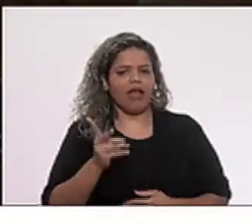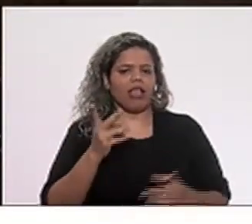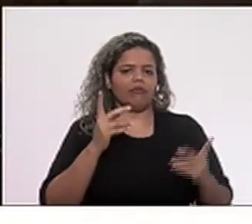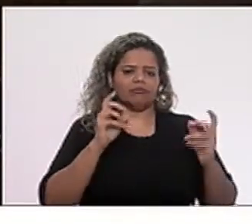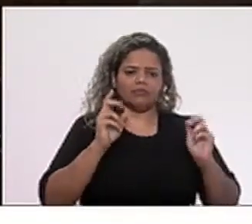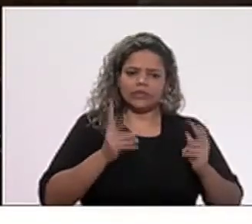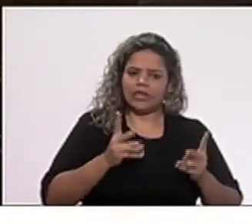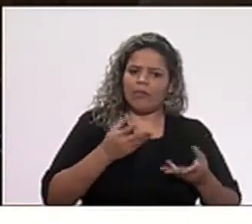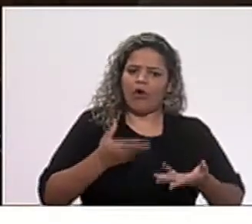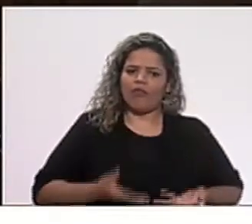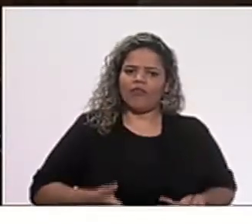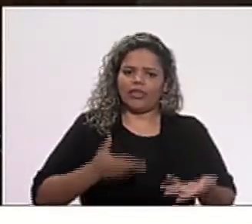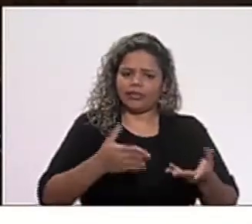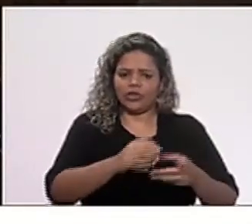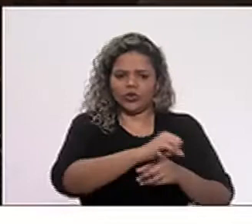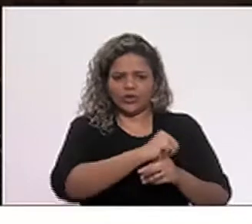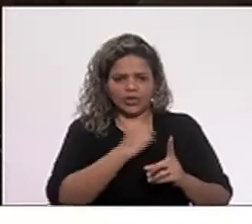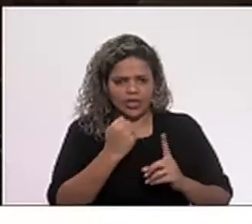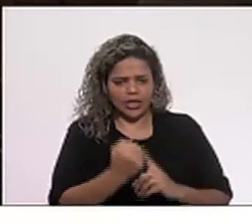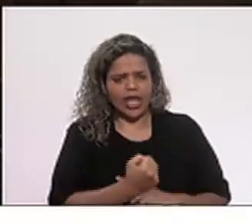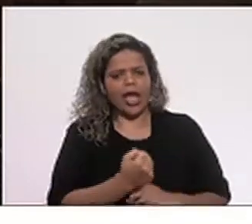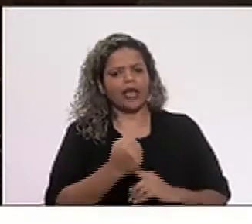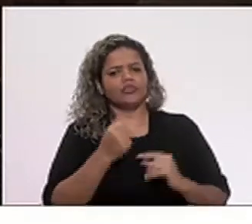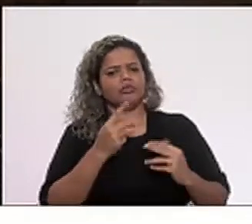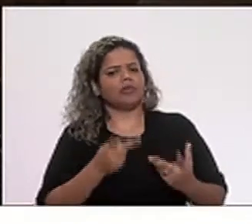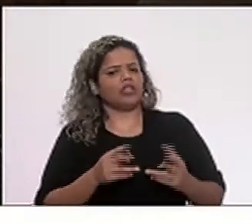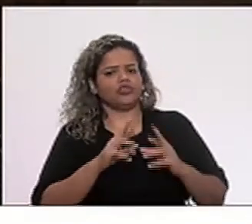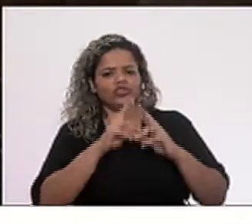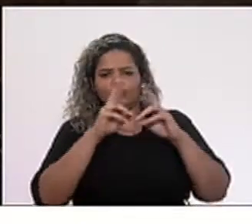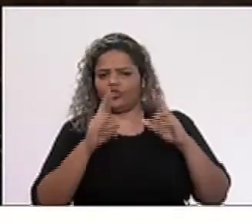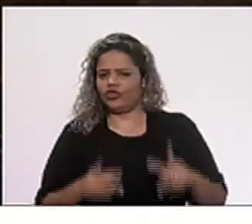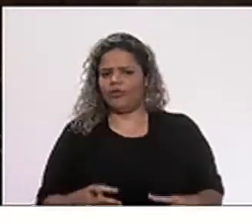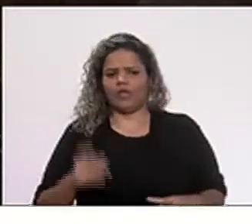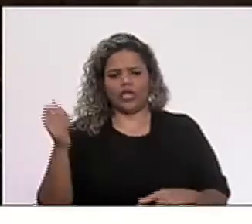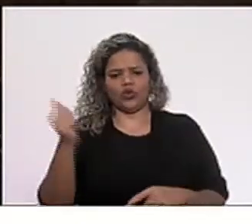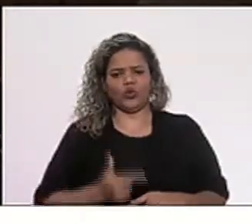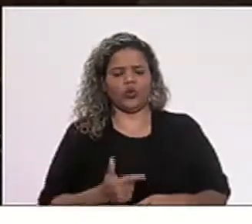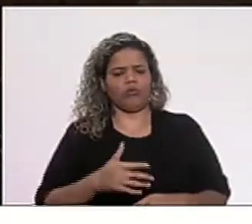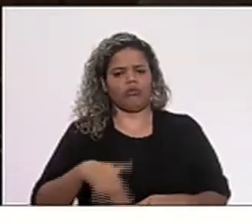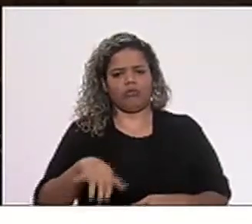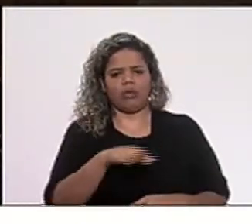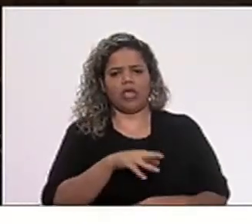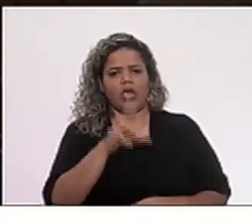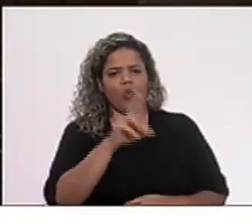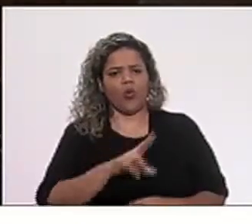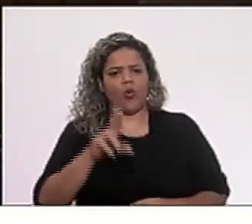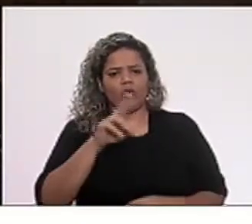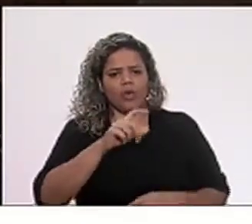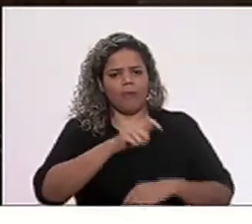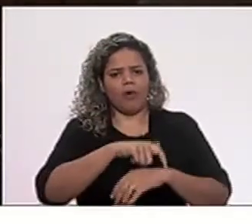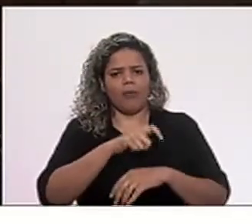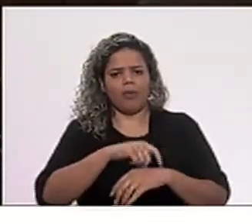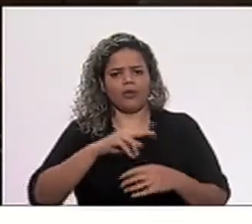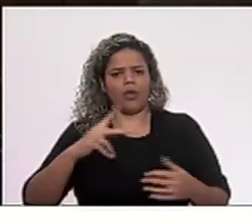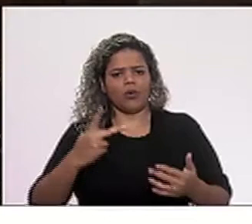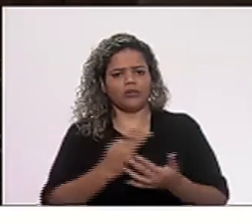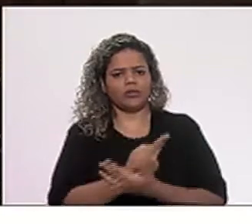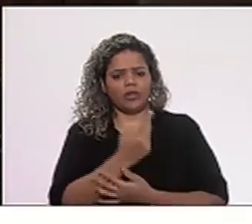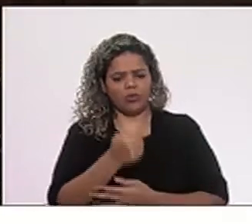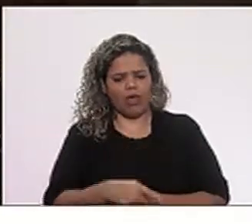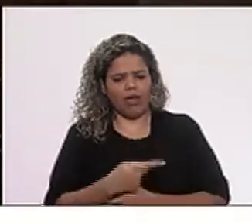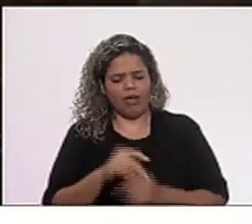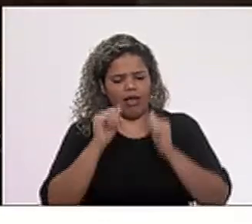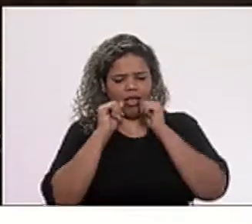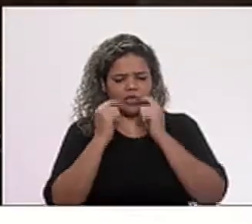ser oferecido à sociedade lá fora totalmente distinto do que usualmente está acontecendo